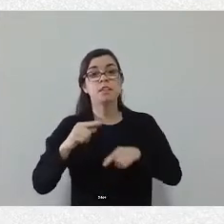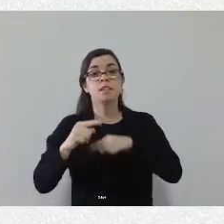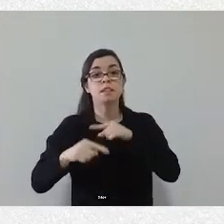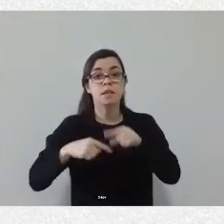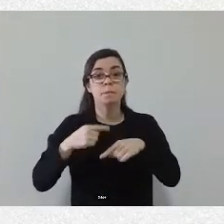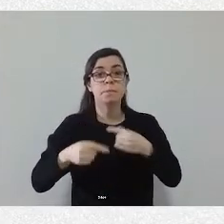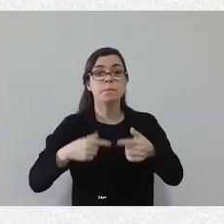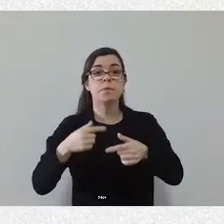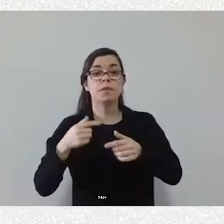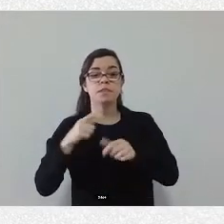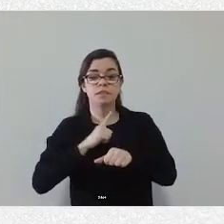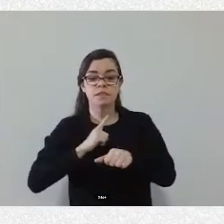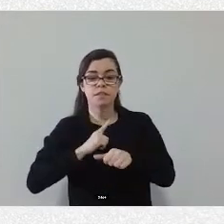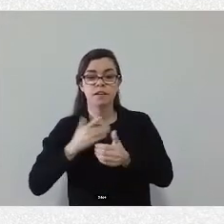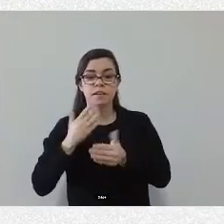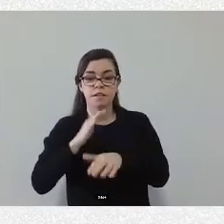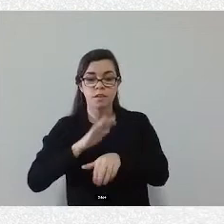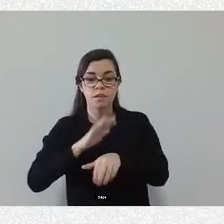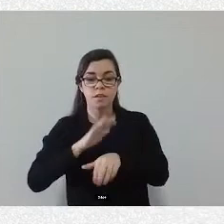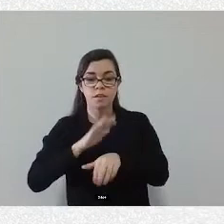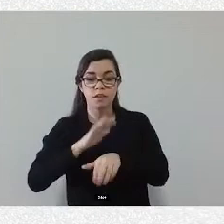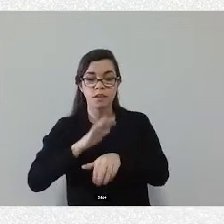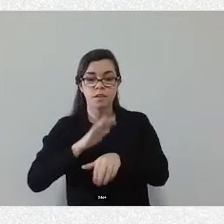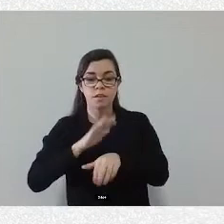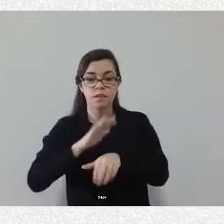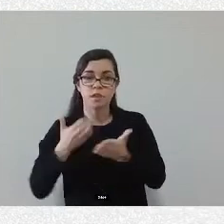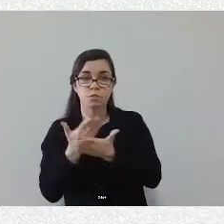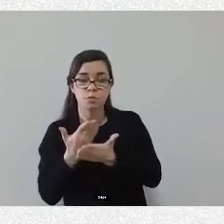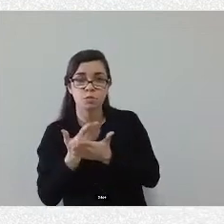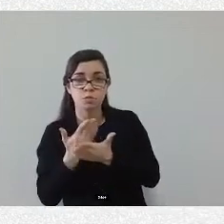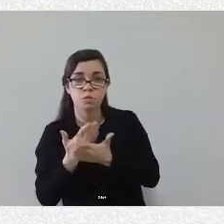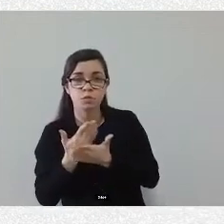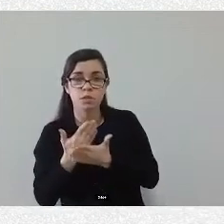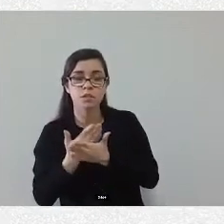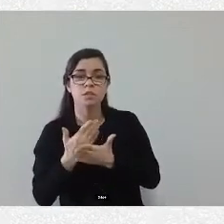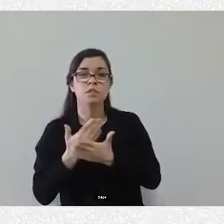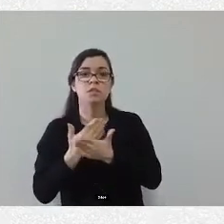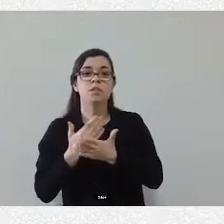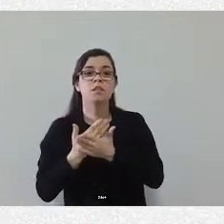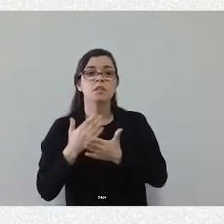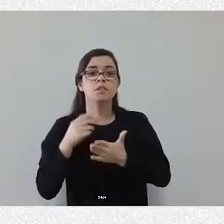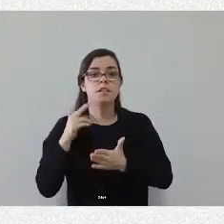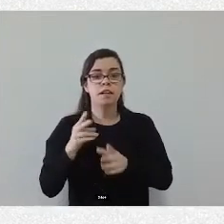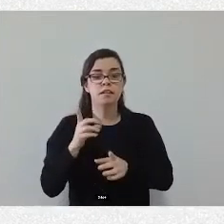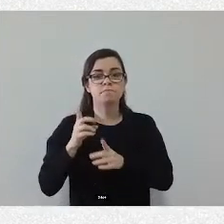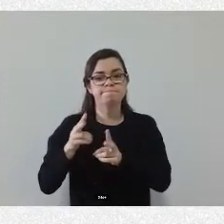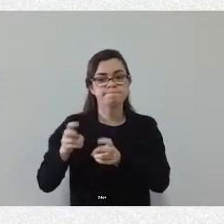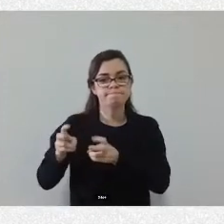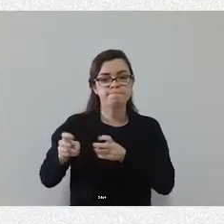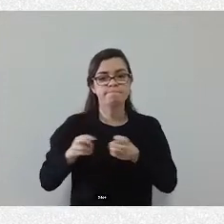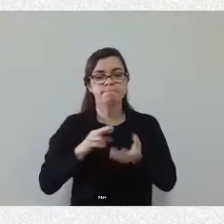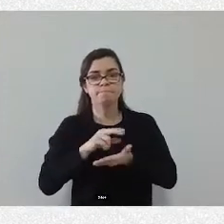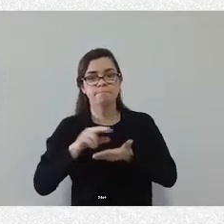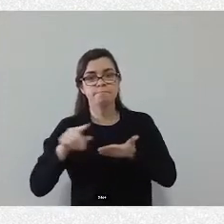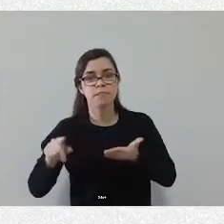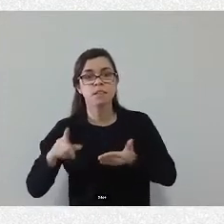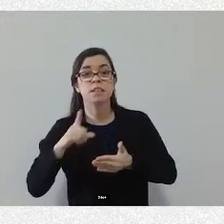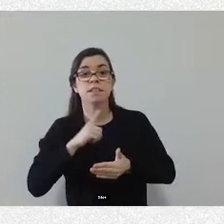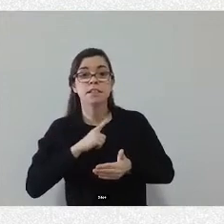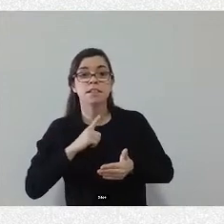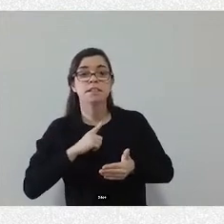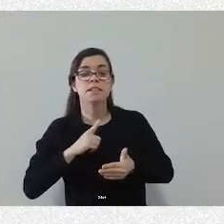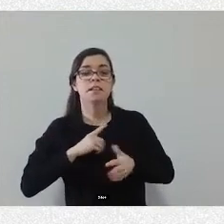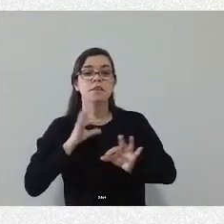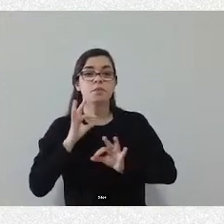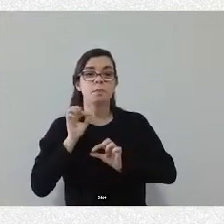do estudo, provavelmente a gente vai estar divulgando aí dentro do plano de disseminação de dados e do estudo, estar